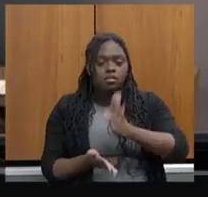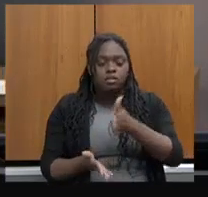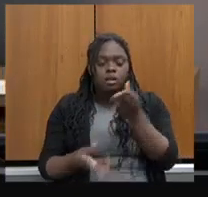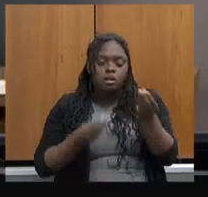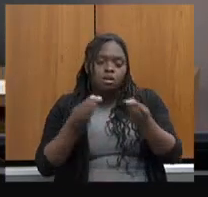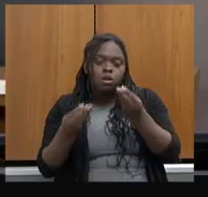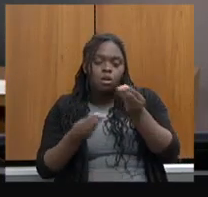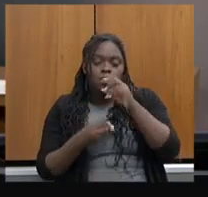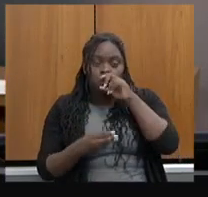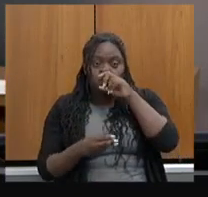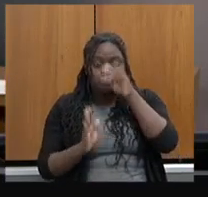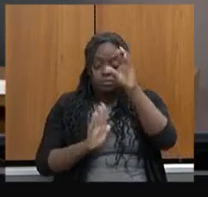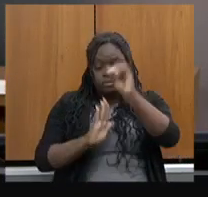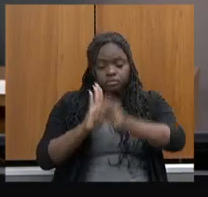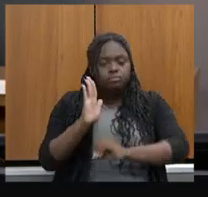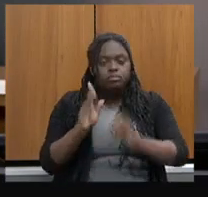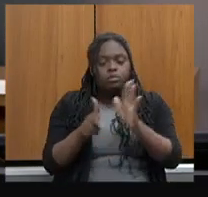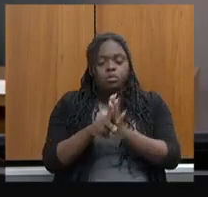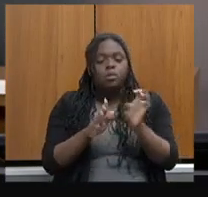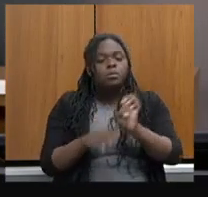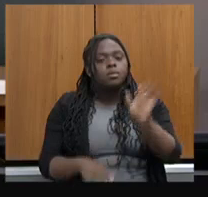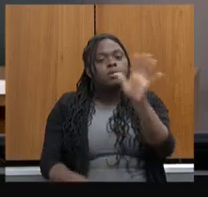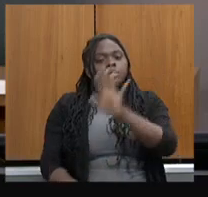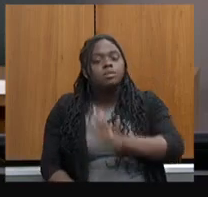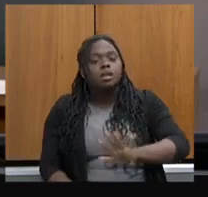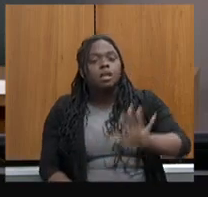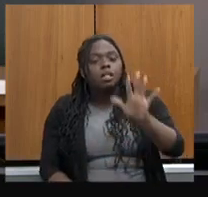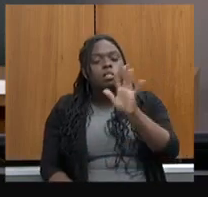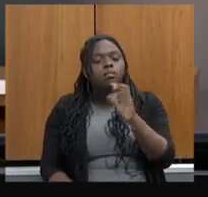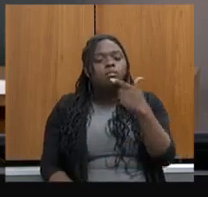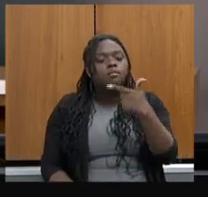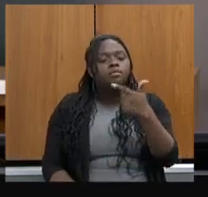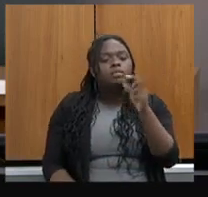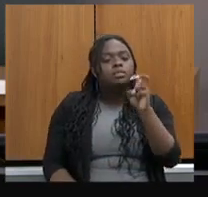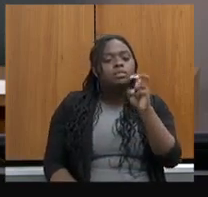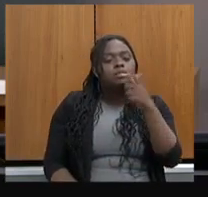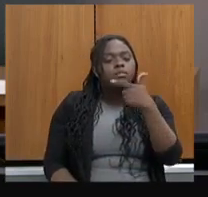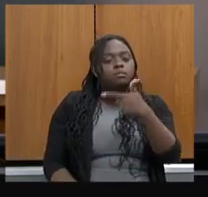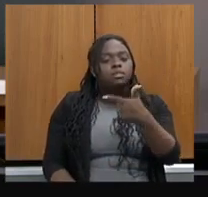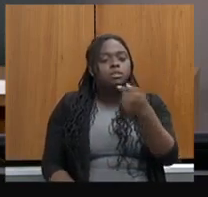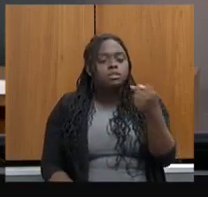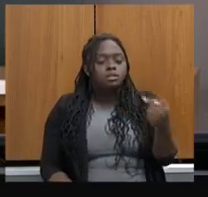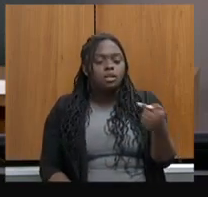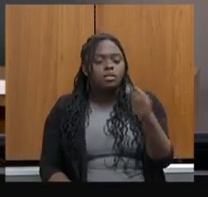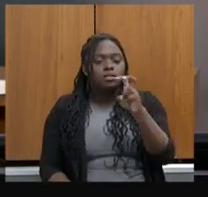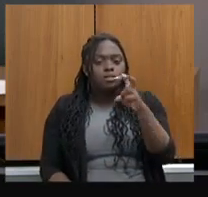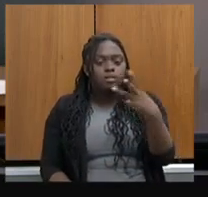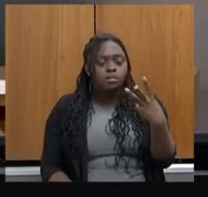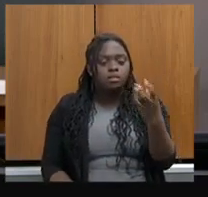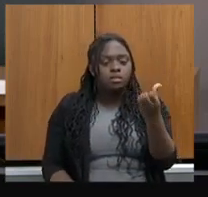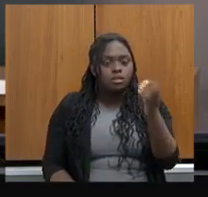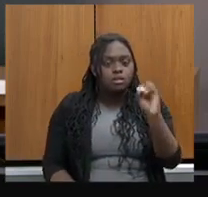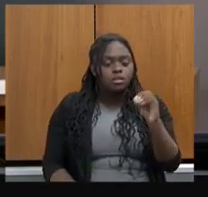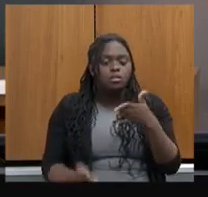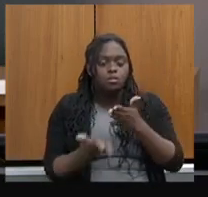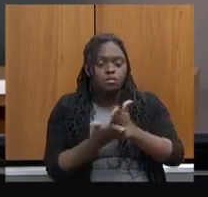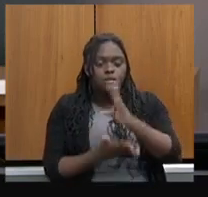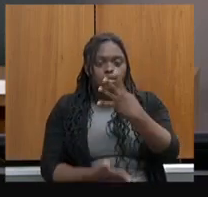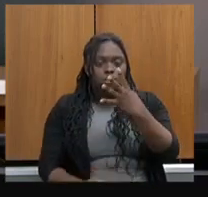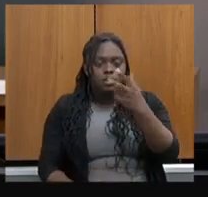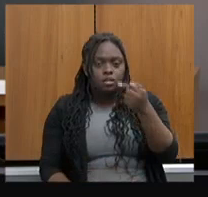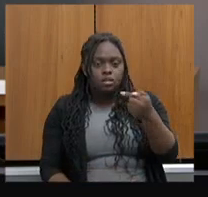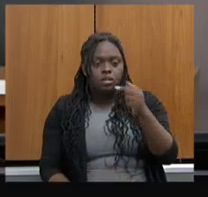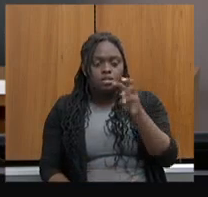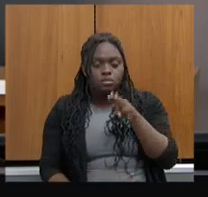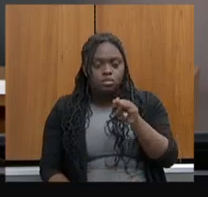termos de orçamento ordinário do Estado Fontes 27 53 e 60 aprovado 47 milhões e 900